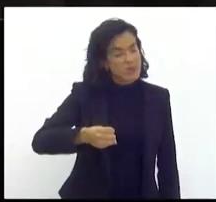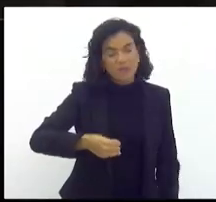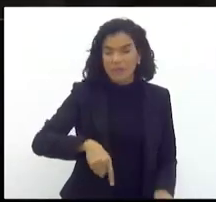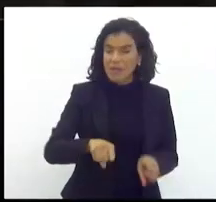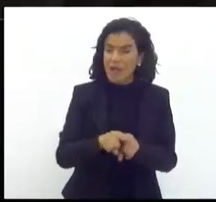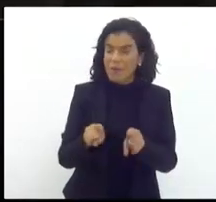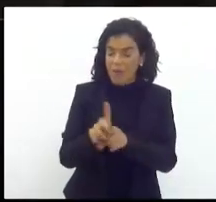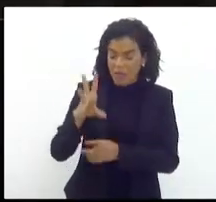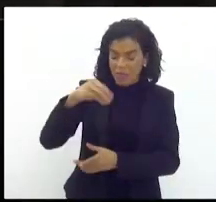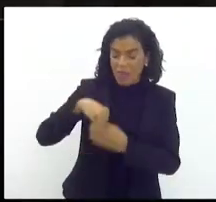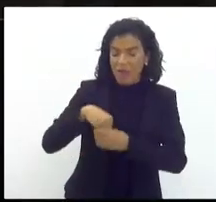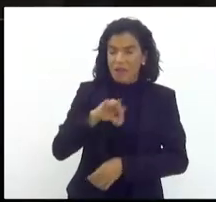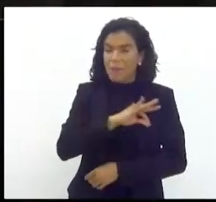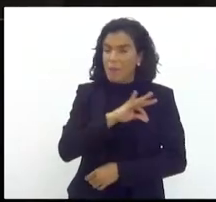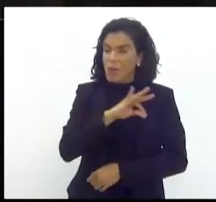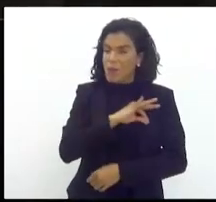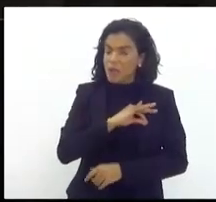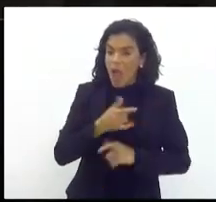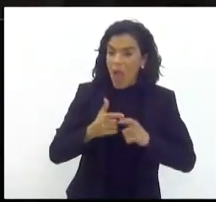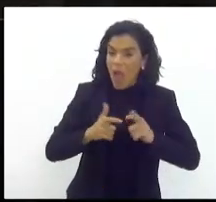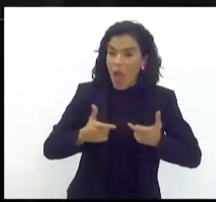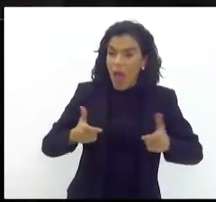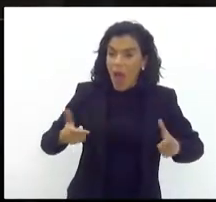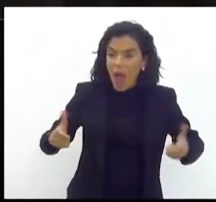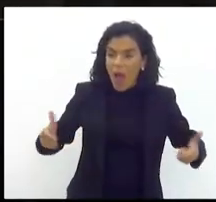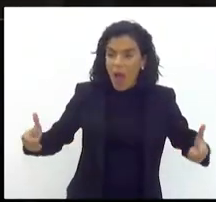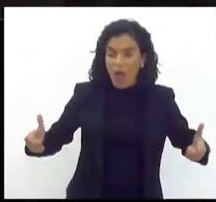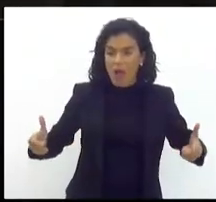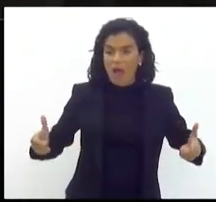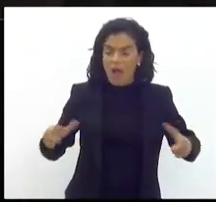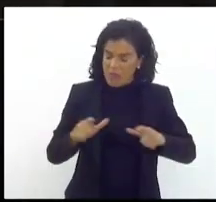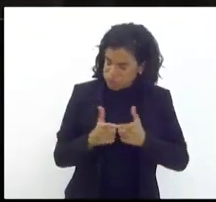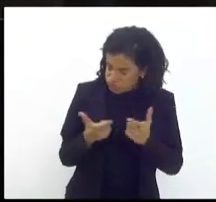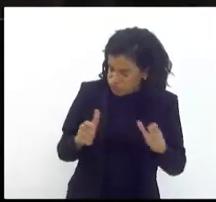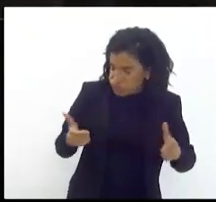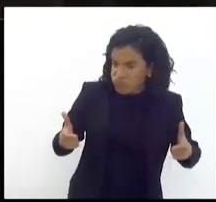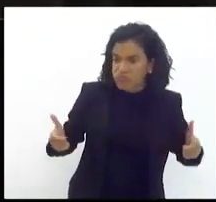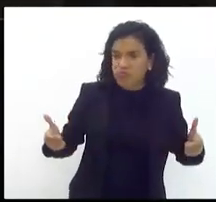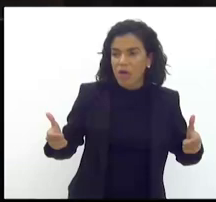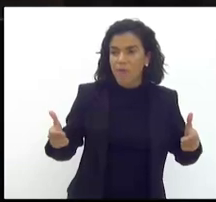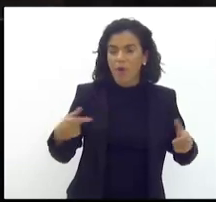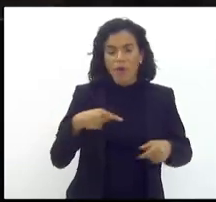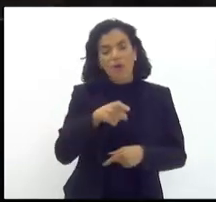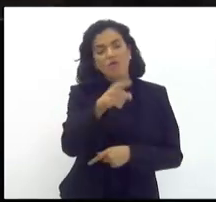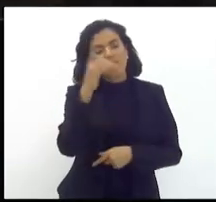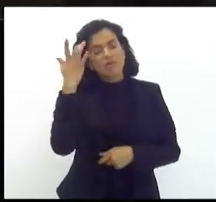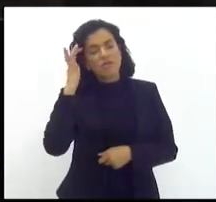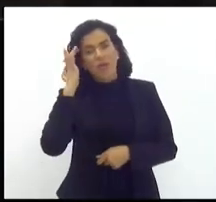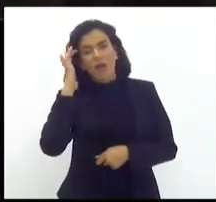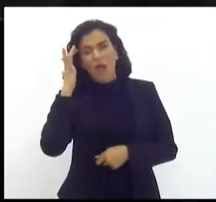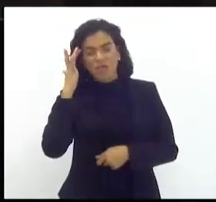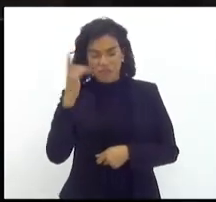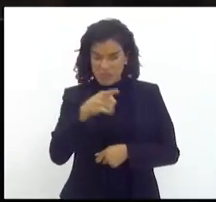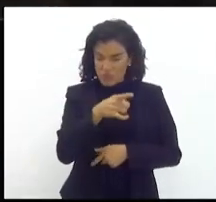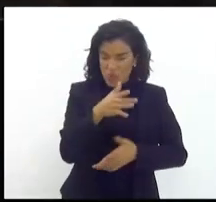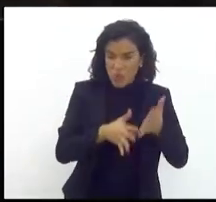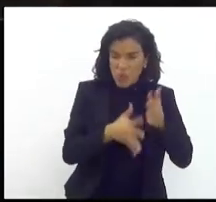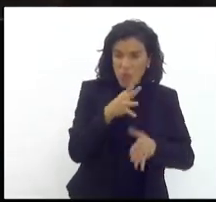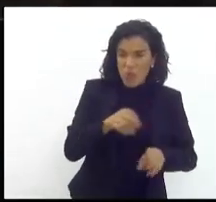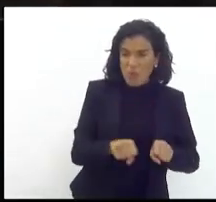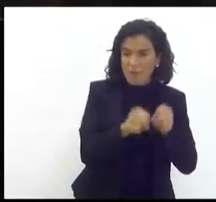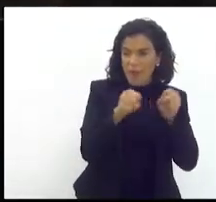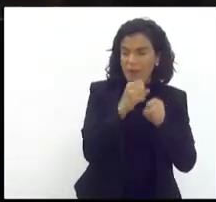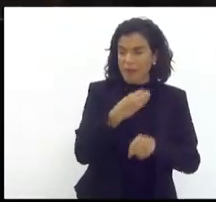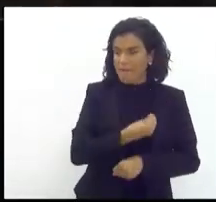nas corporações policiais é gigantesco é gigantesco ou você acha que isso não impacta a vida